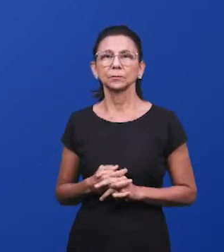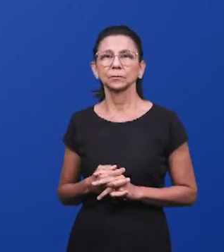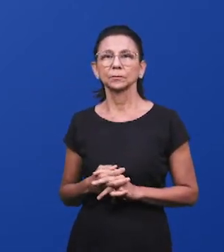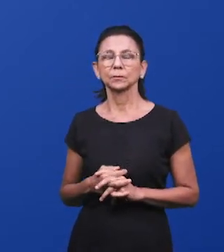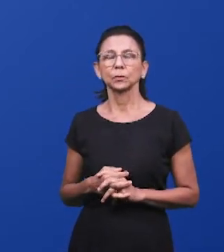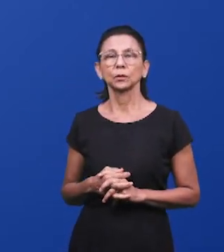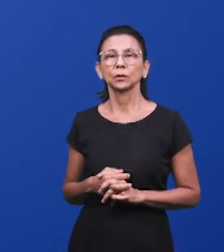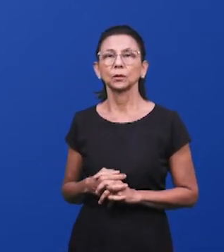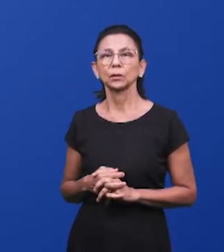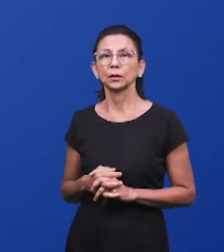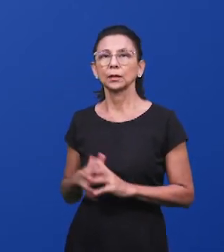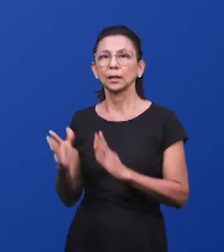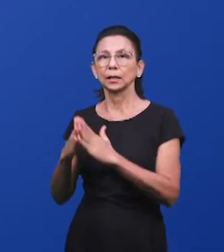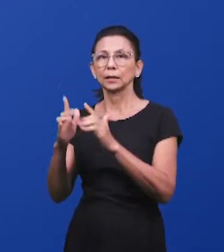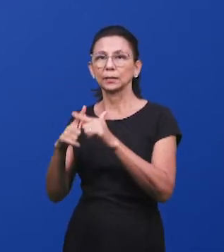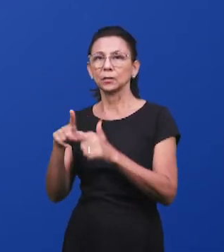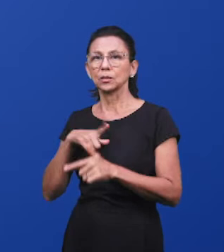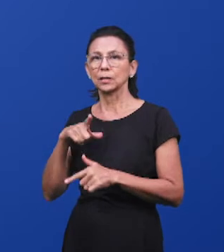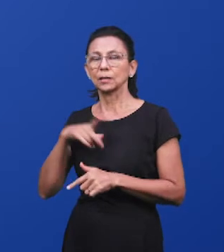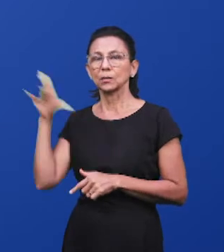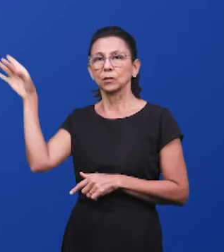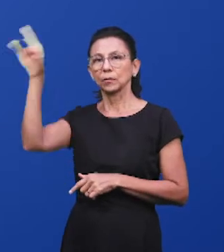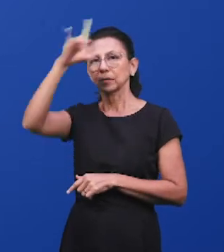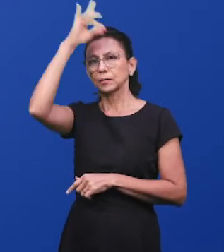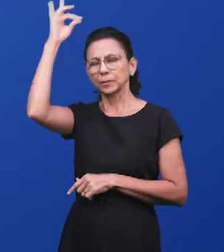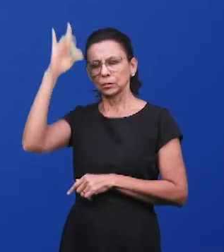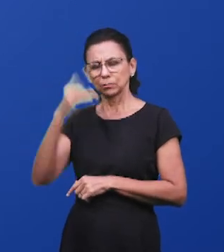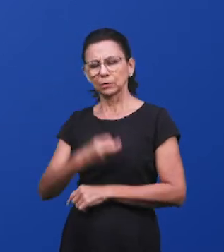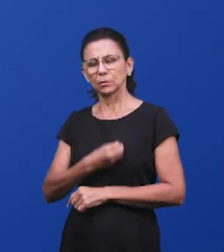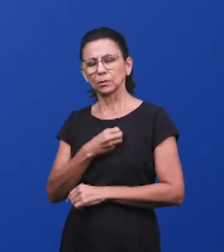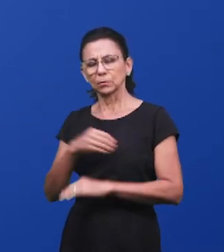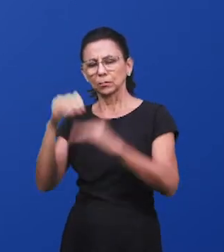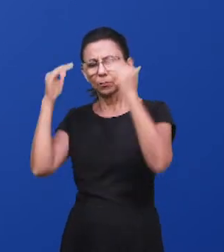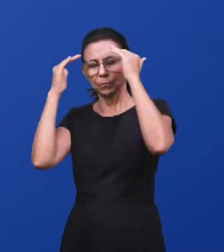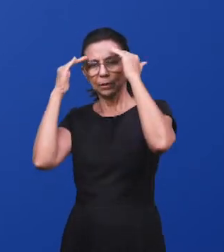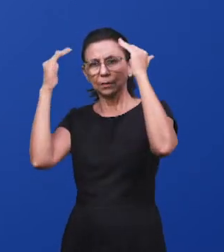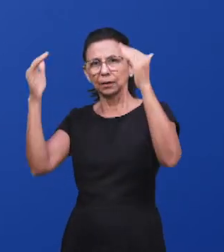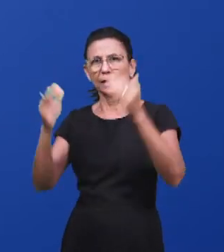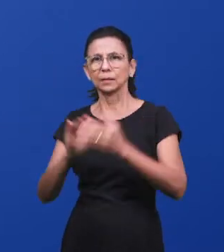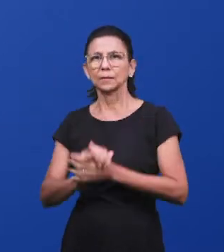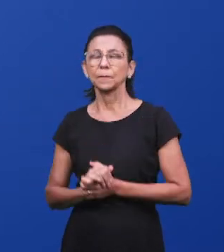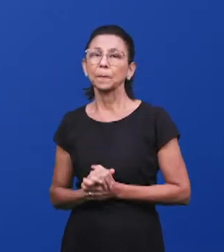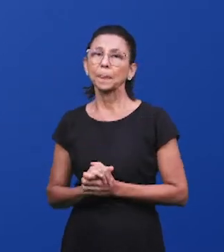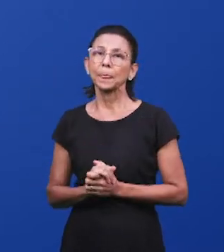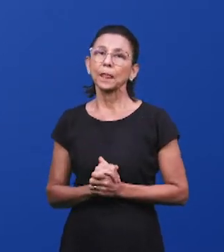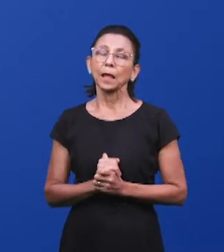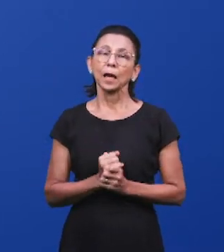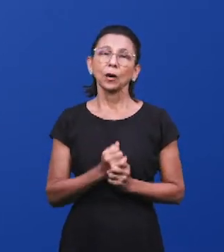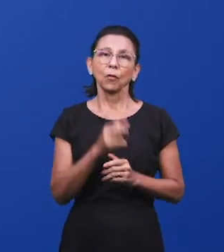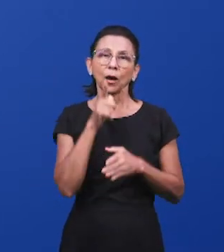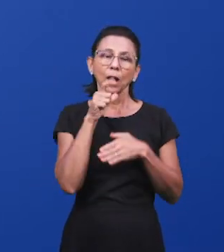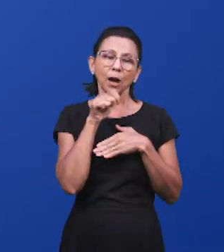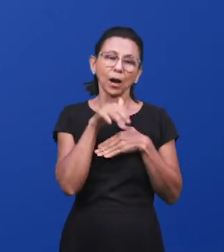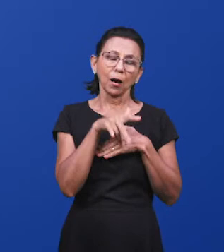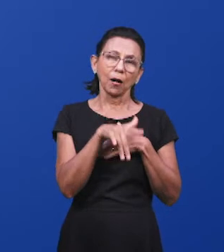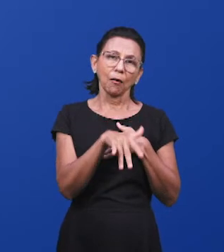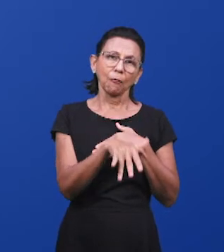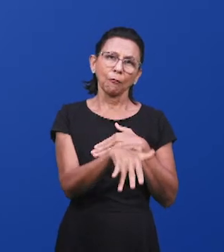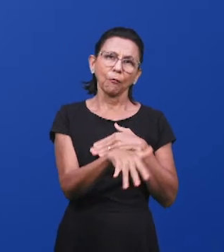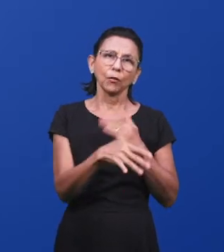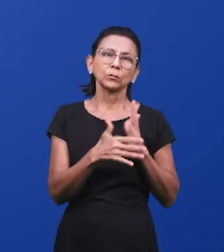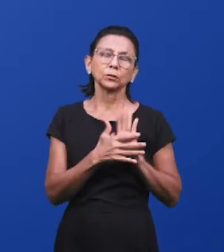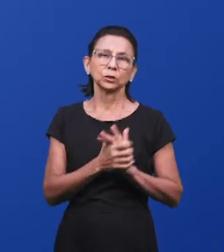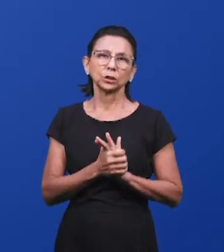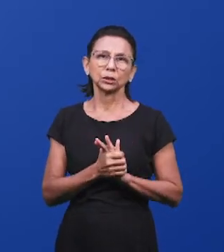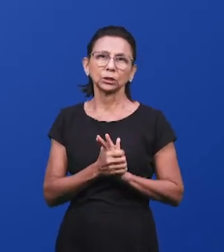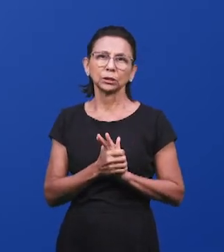somente do Espírito Santo e ela produz os frutos do Espírito nesse meio de comunhão. Já a expressão fonte selada aponta para a igreja